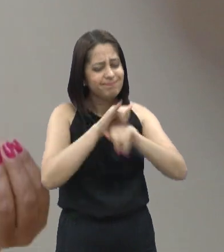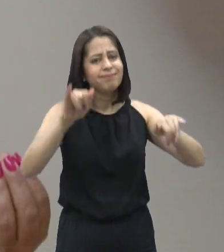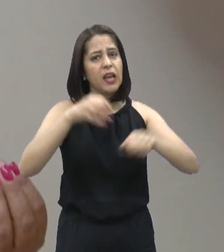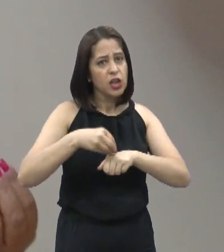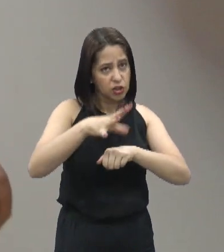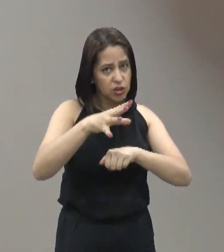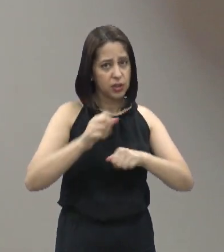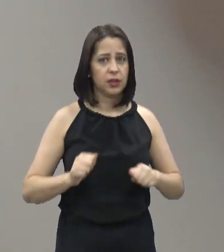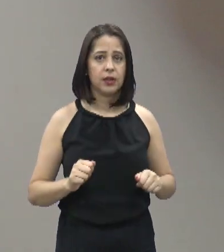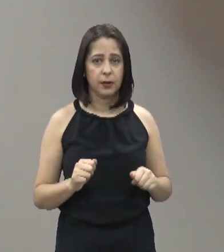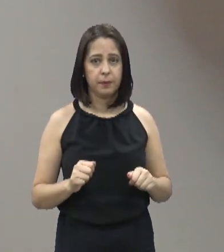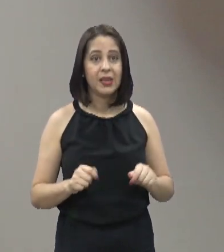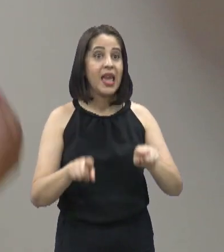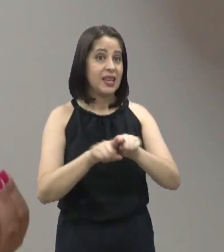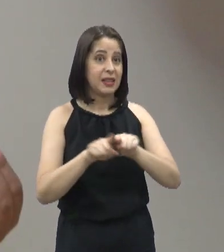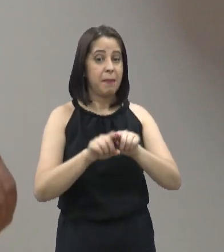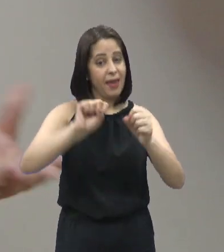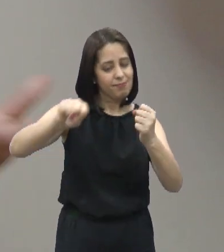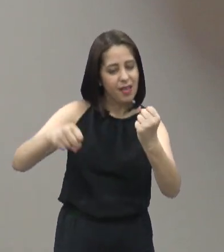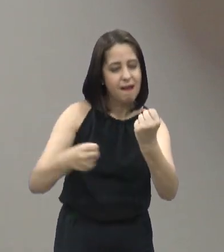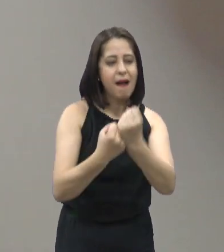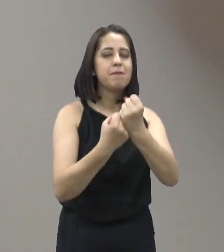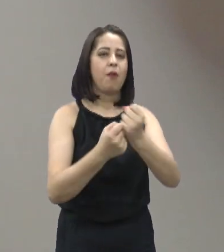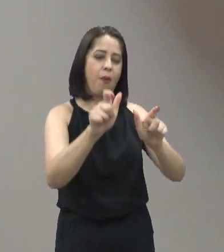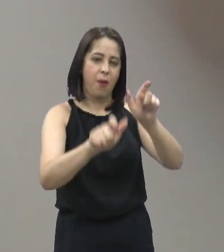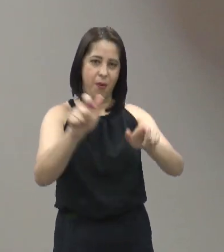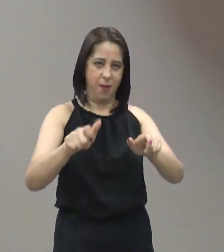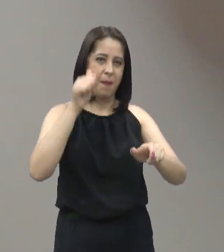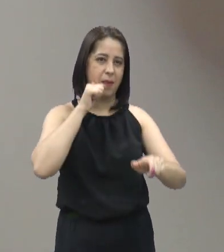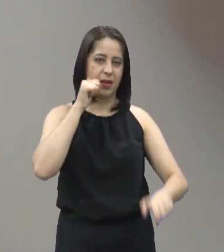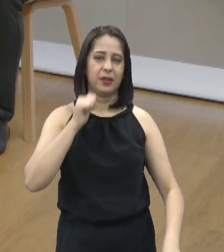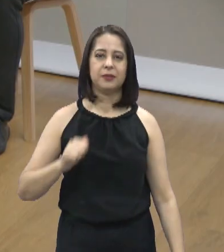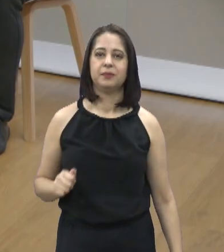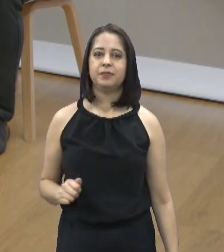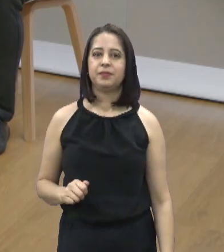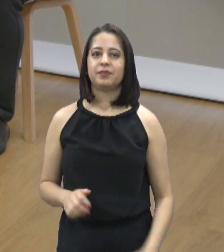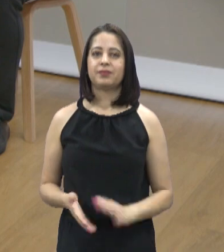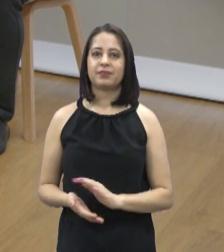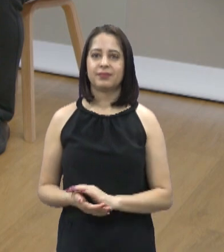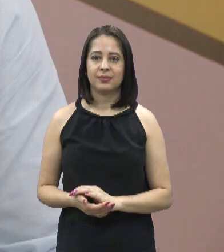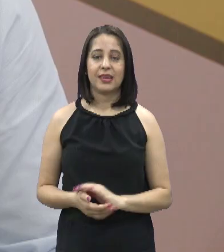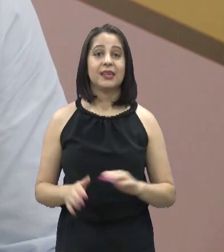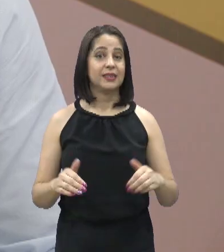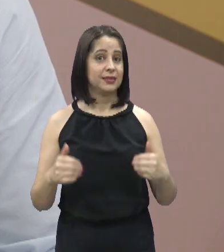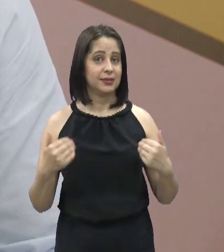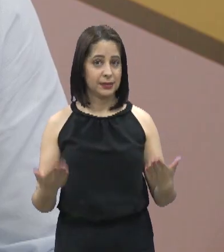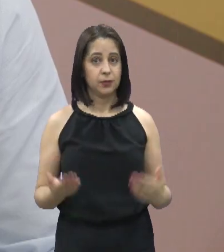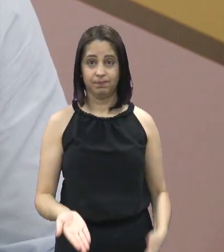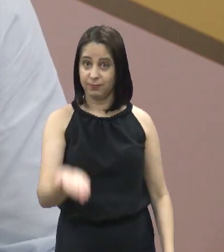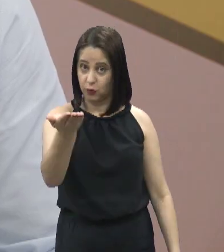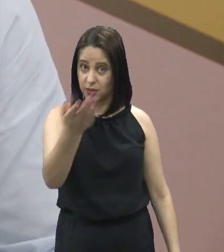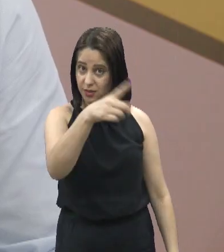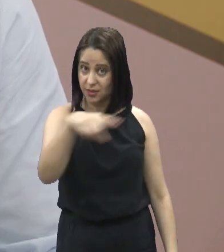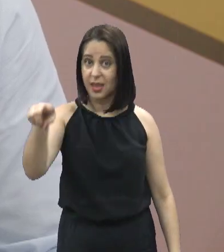da prevenção e um apoio para aquelas que estão vivenciando esse momento. Claro. Tem um apelo grande para fazer às mulheres,